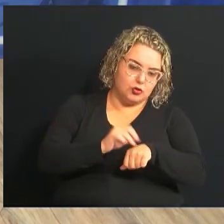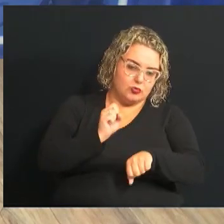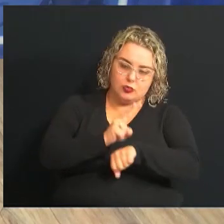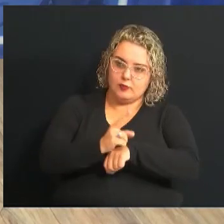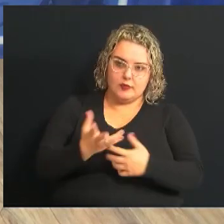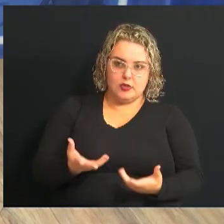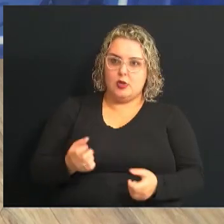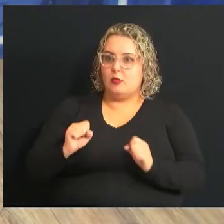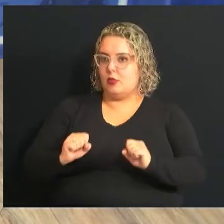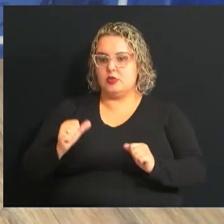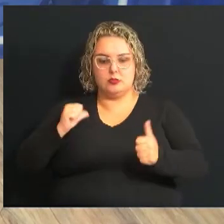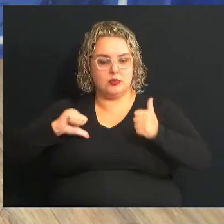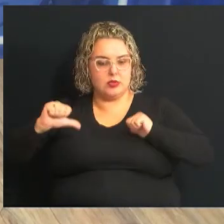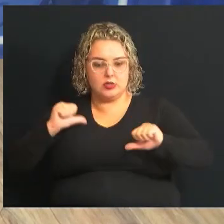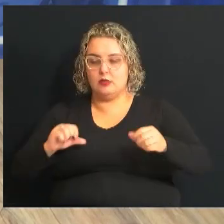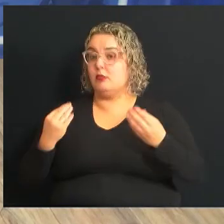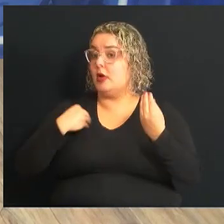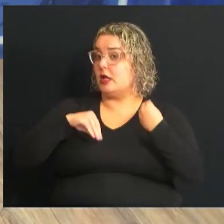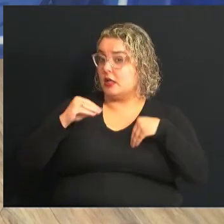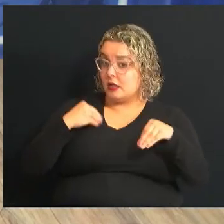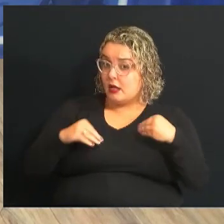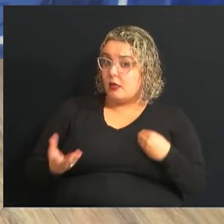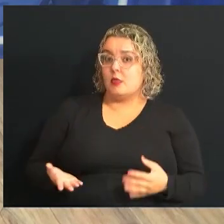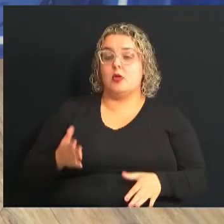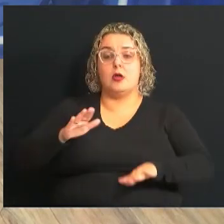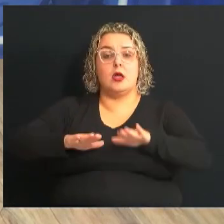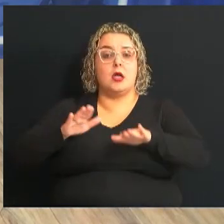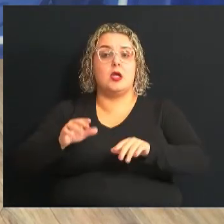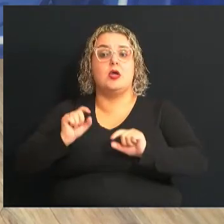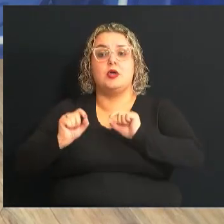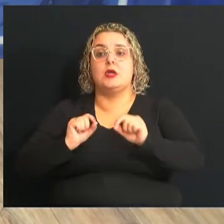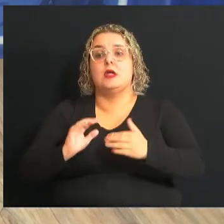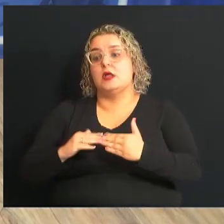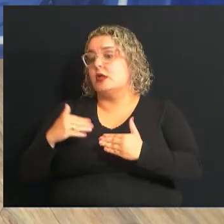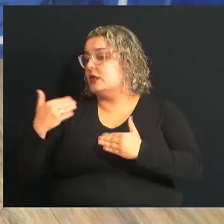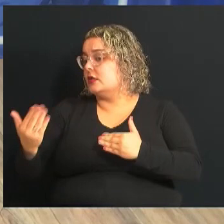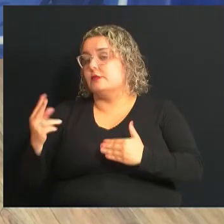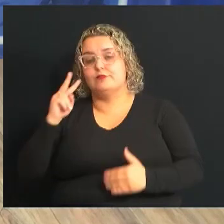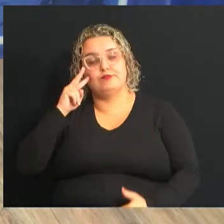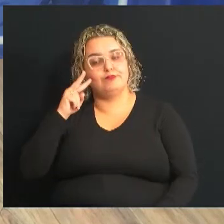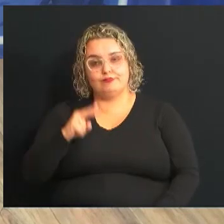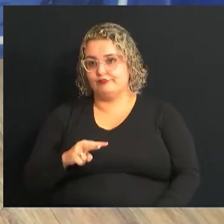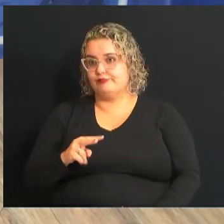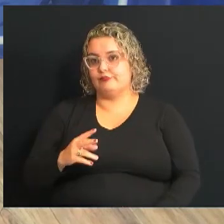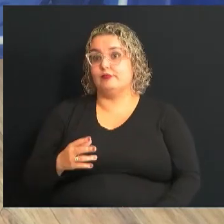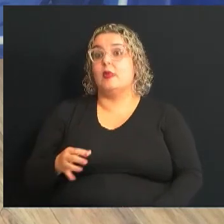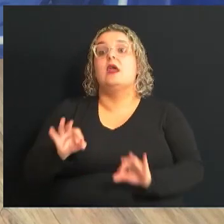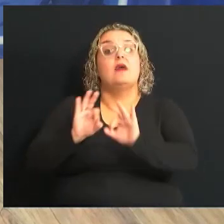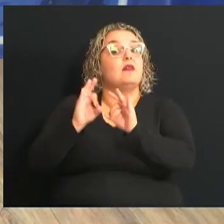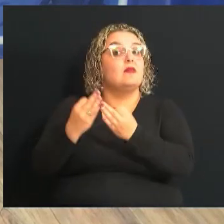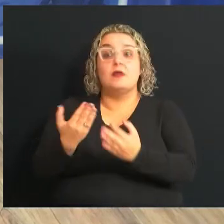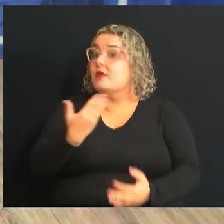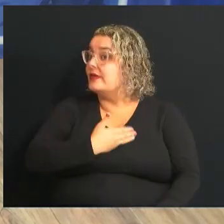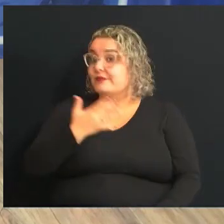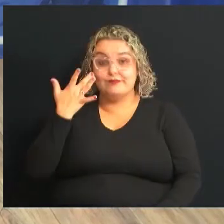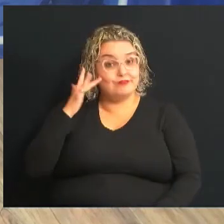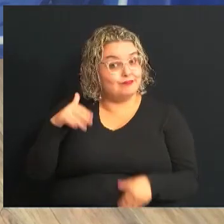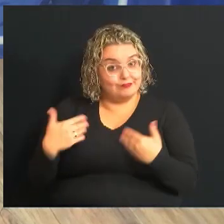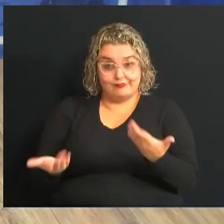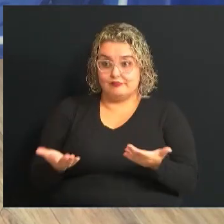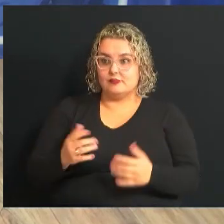uma ansiedade, pode ser uma depressão, que muitas vezes quem está de fora não vê e às vezes até familiar e amigo não fica sabendo, né?